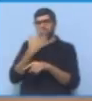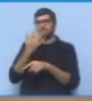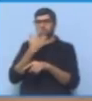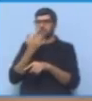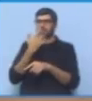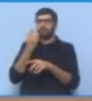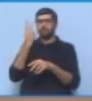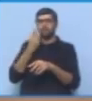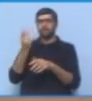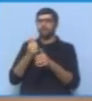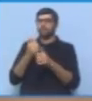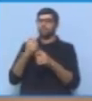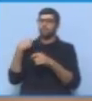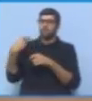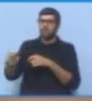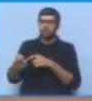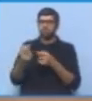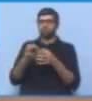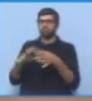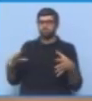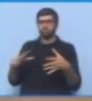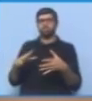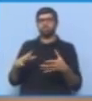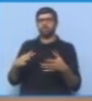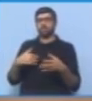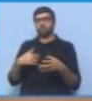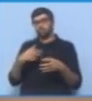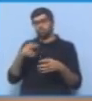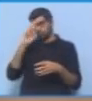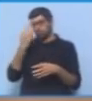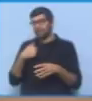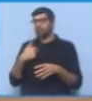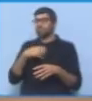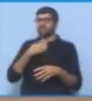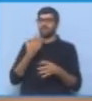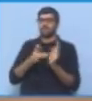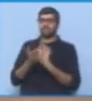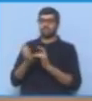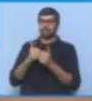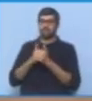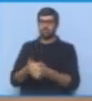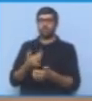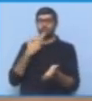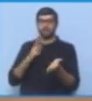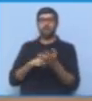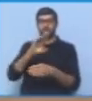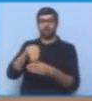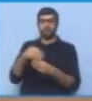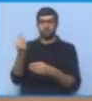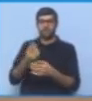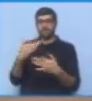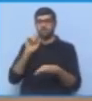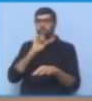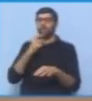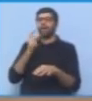do cotidiano de hoje e pouco mobilizador, e eu acho que o cristianismo não pode prescindir da verdade, é óbvio, mas pode chegar à verdade através